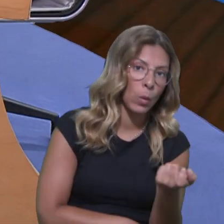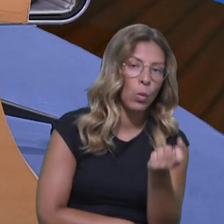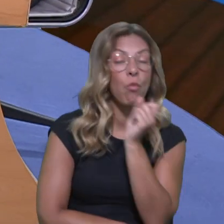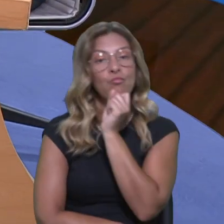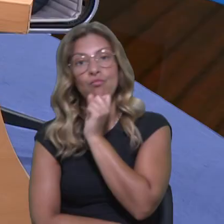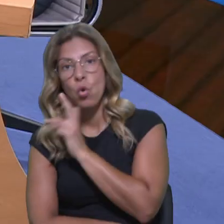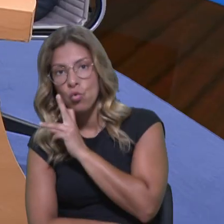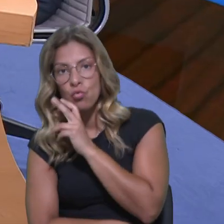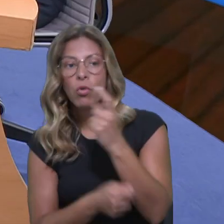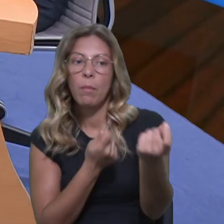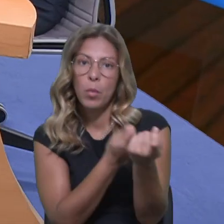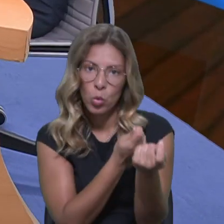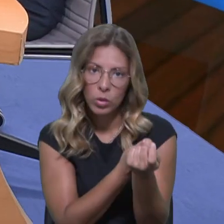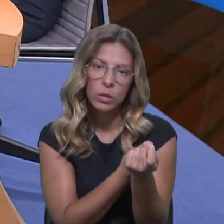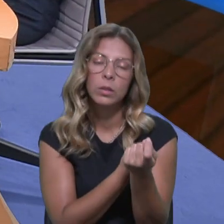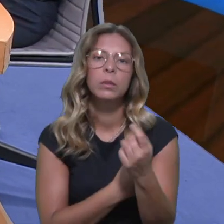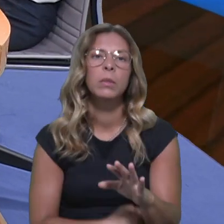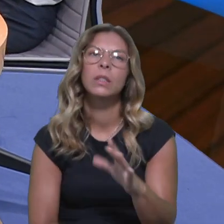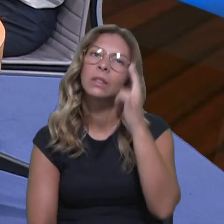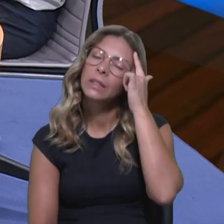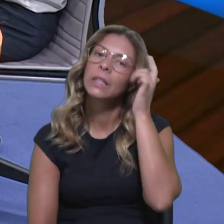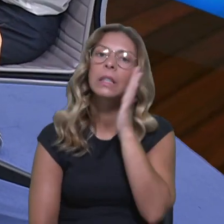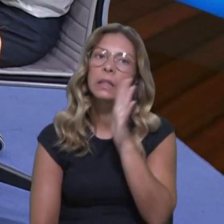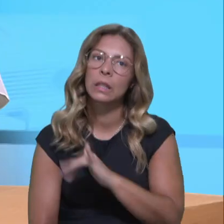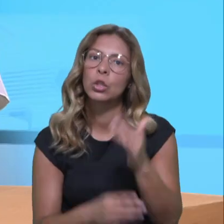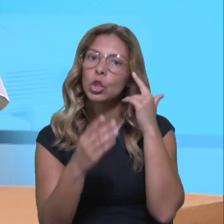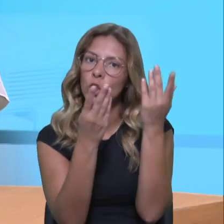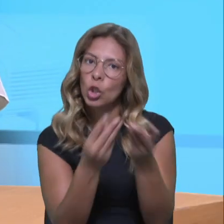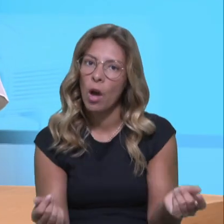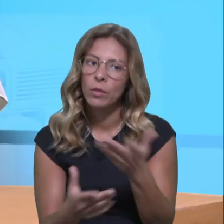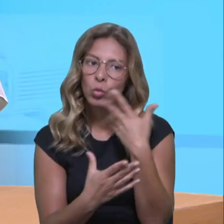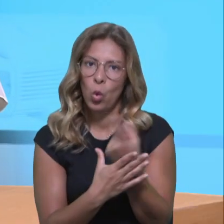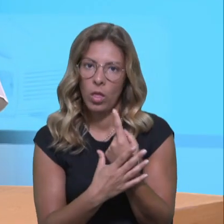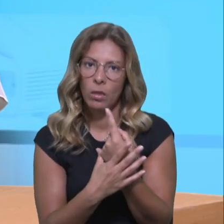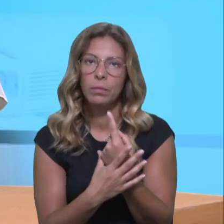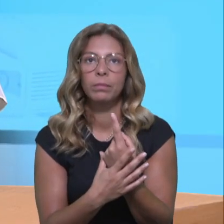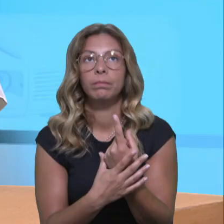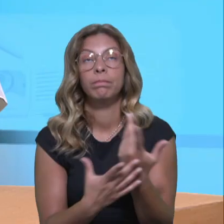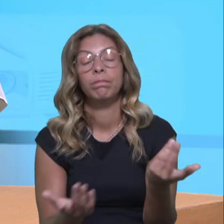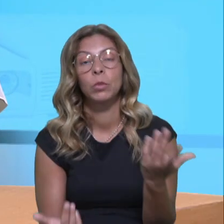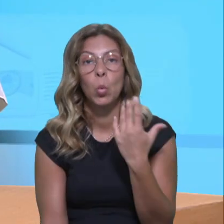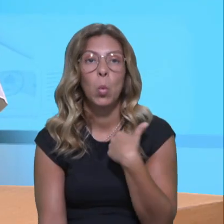ser a estratégia para vencer essa solidão? Será uma, sem dúvida. Eu creio que